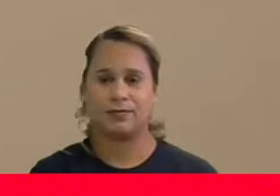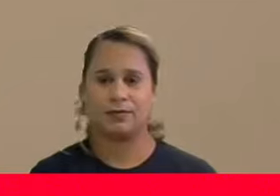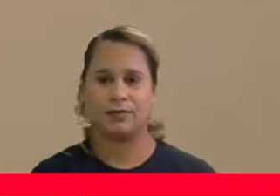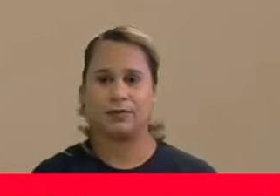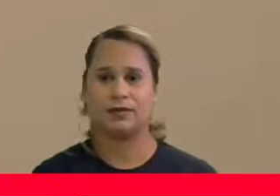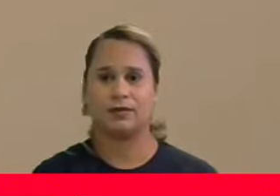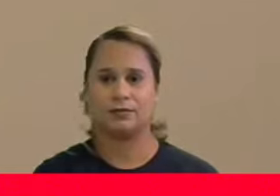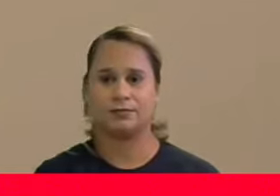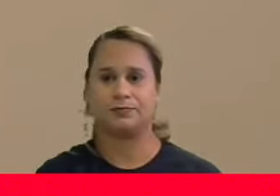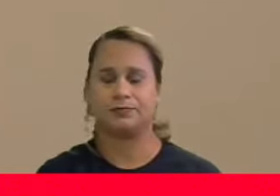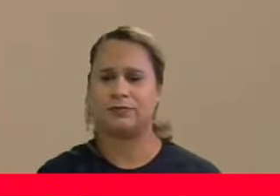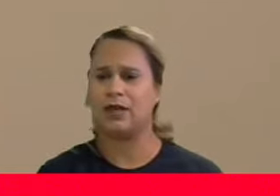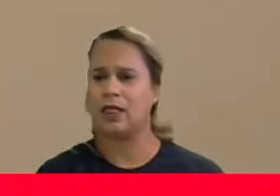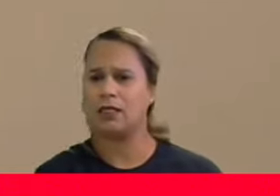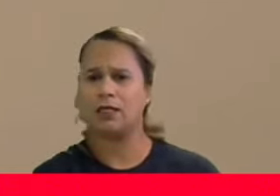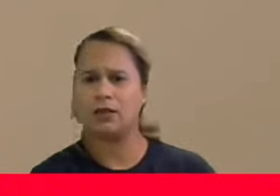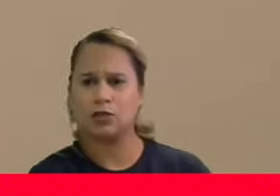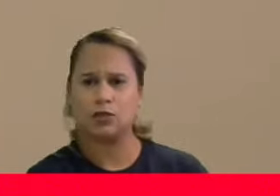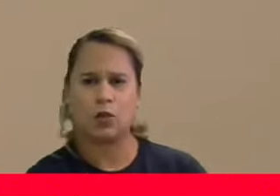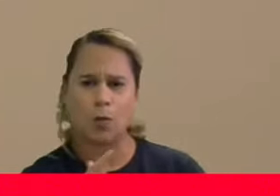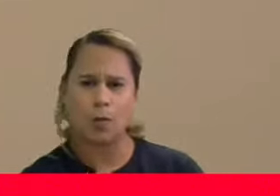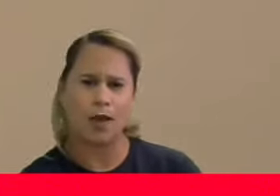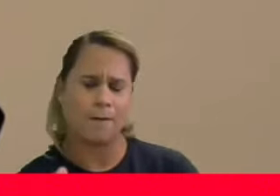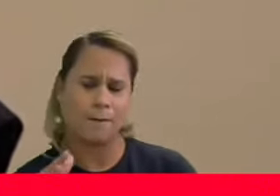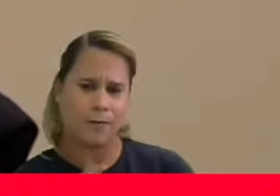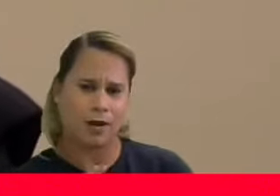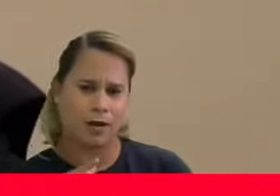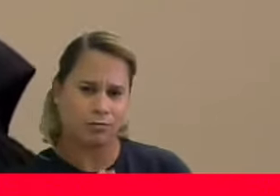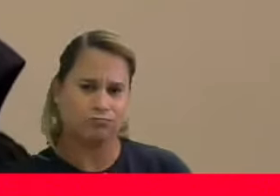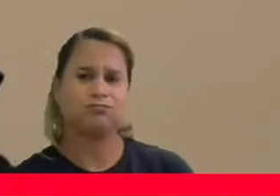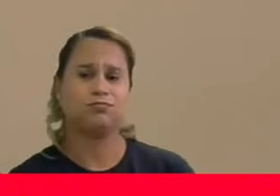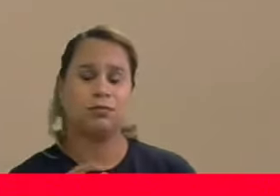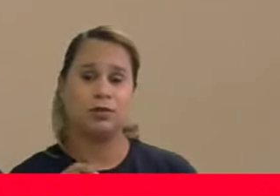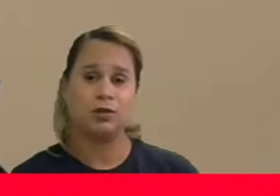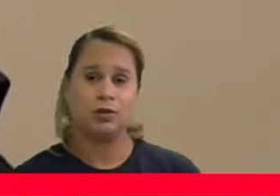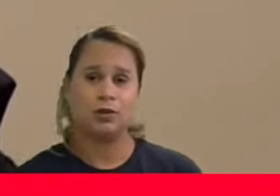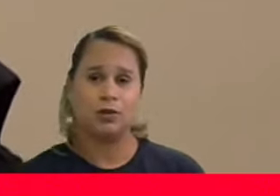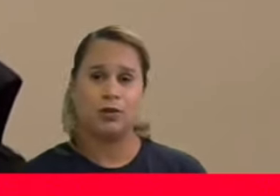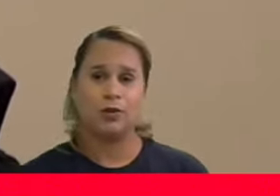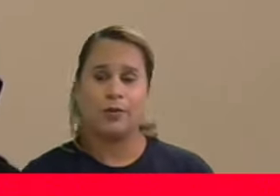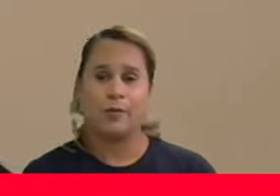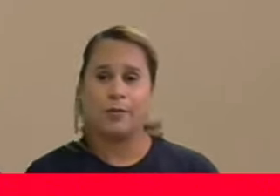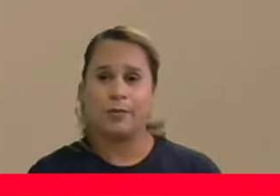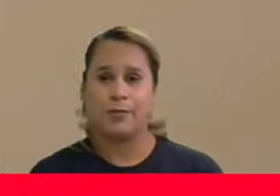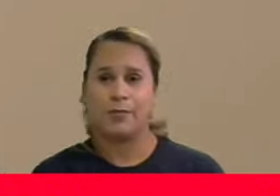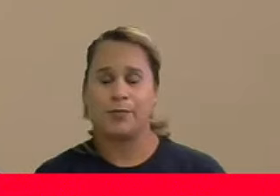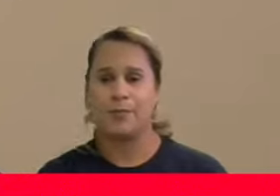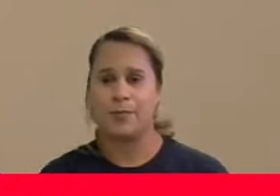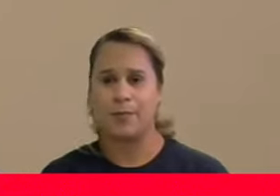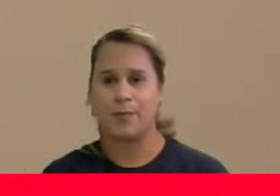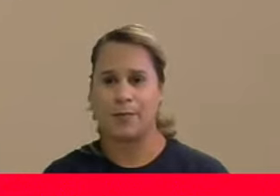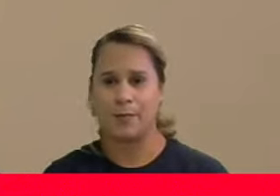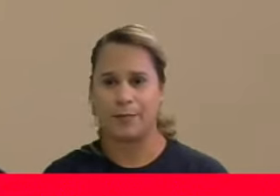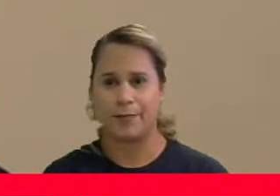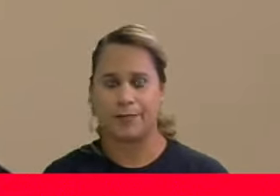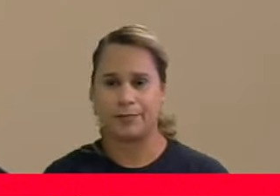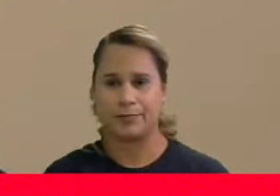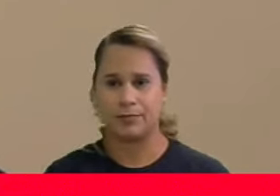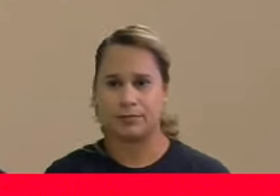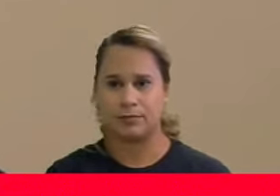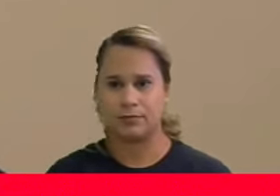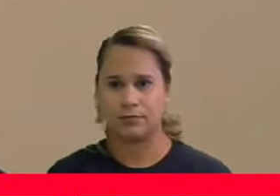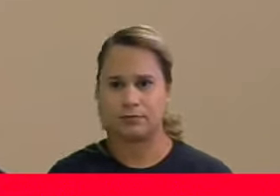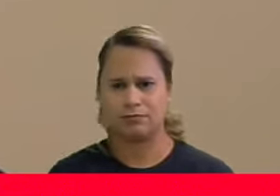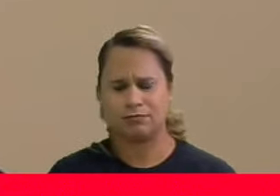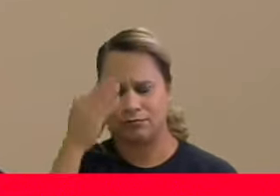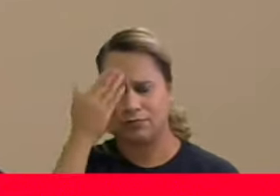traição aos paranaenses, notórios desentendimentos que teve com Álvaro Dias, político que conta com bastante popularidade no Paraná. Acredito